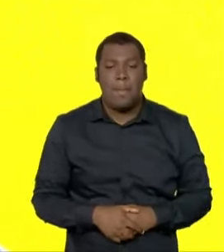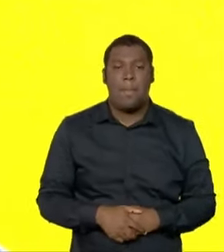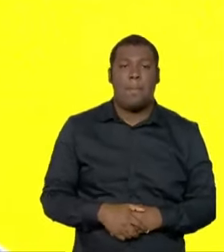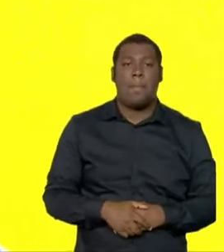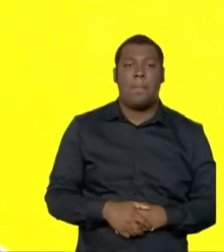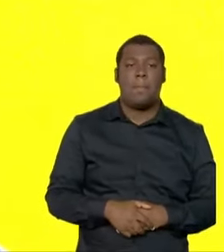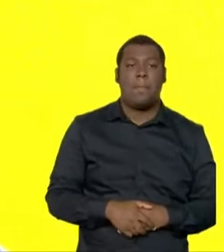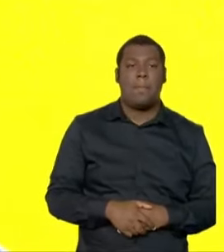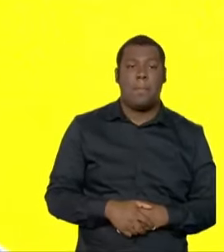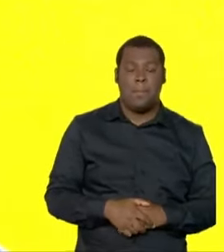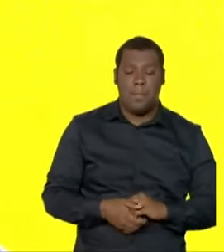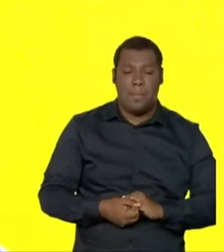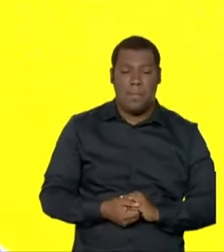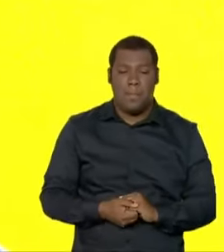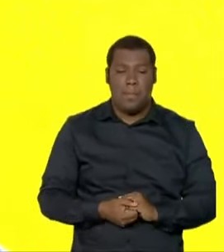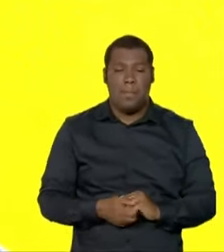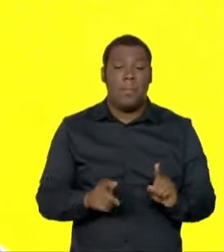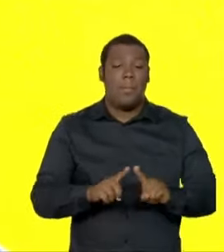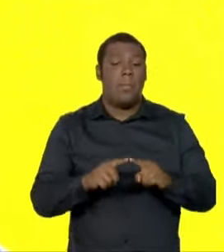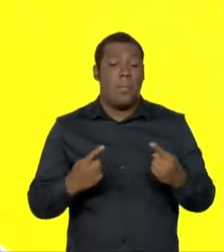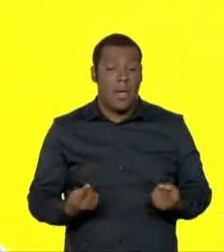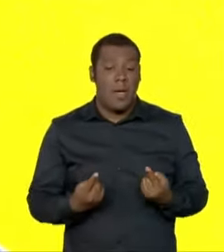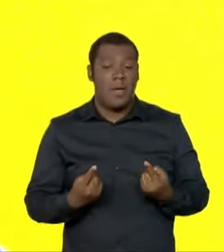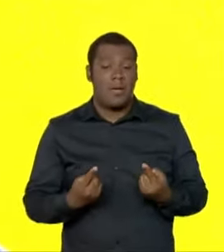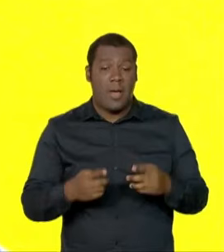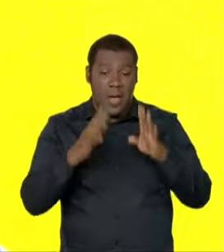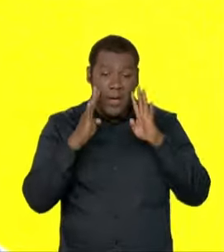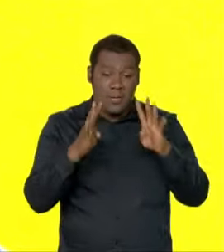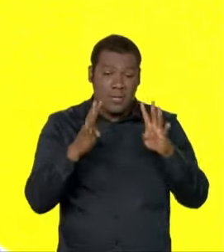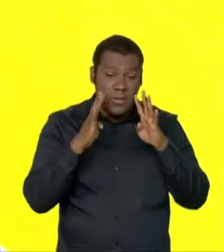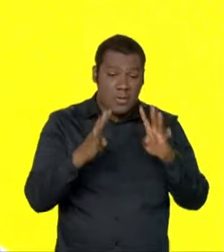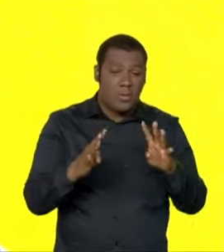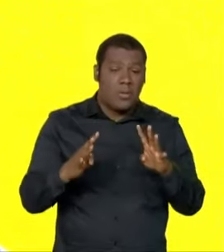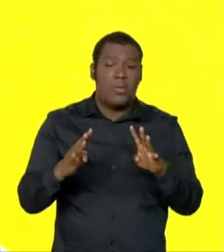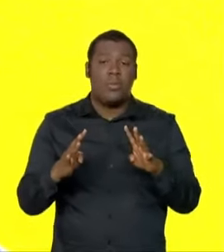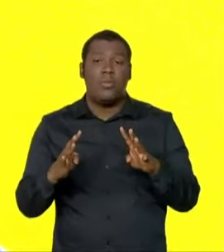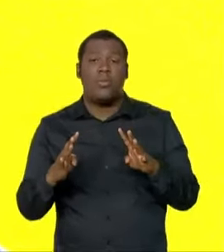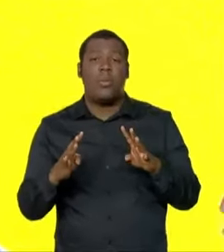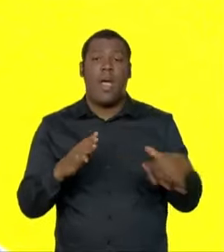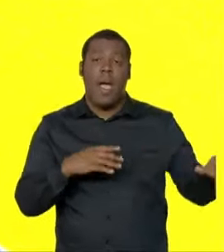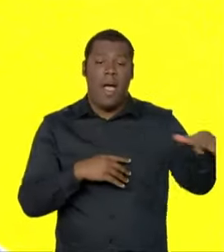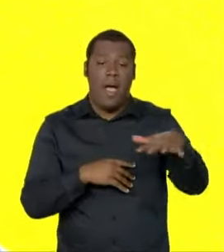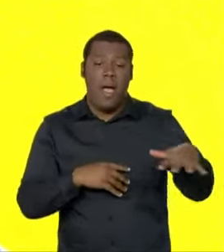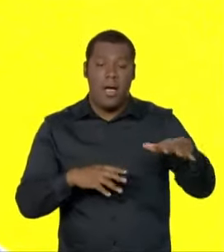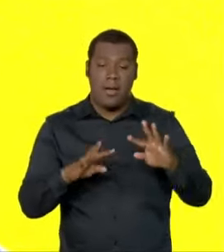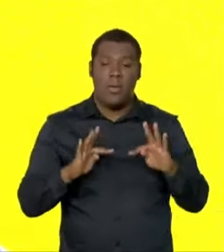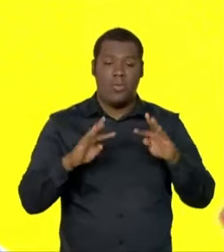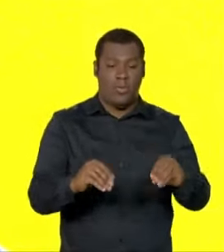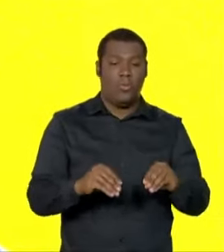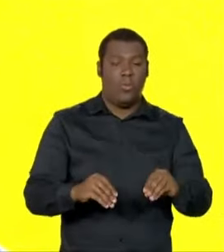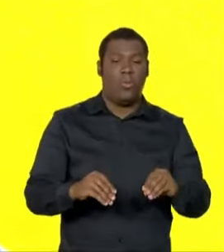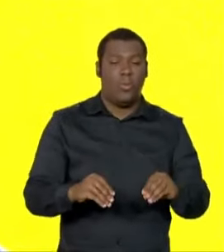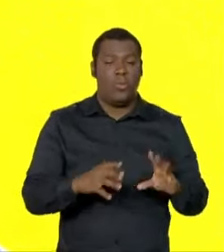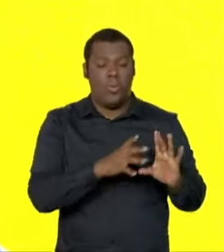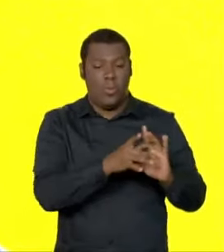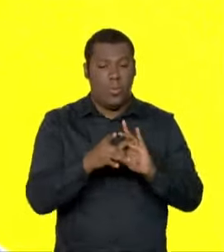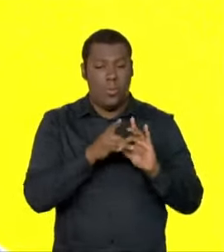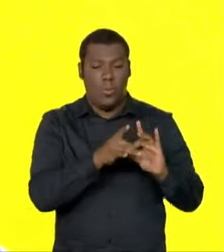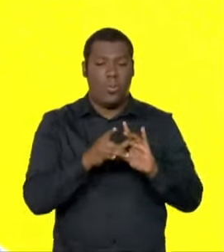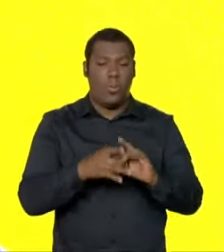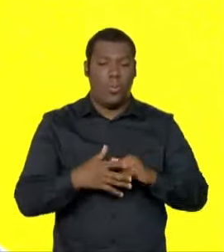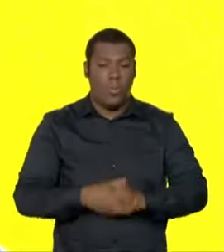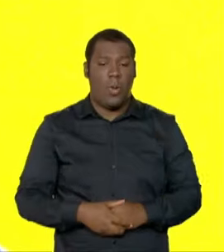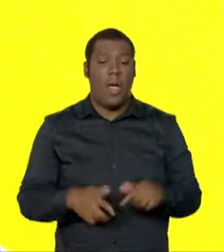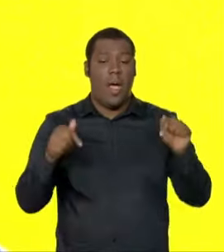do setor produtivo, mas olhando para aqueles segmentos todos que podem fazer a diferença em conjunto. Aqui o senhor